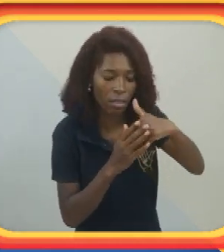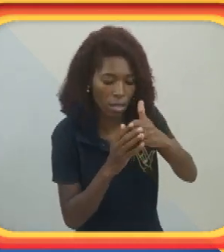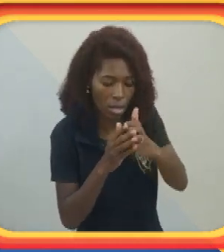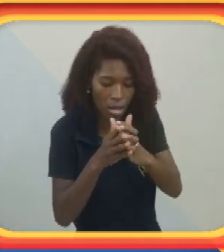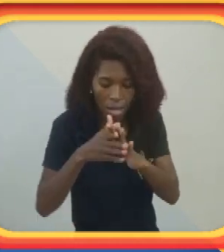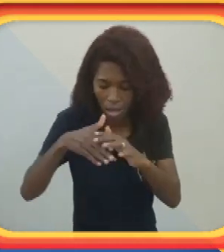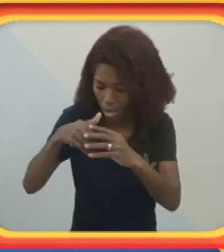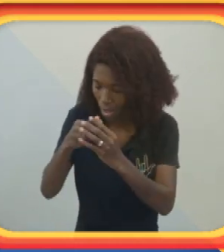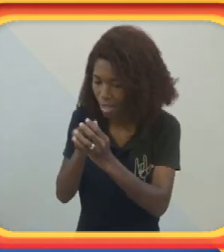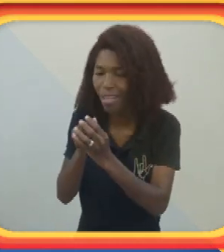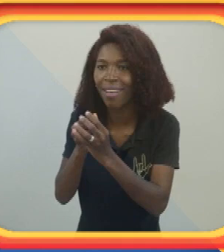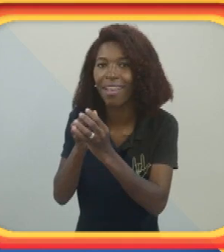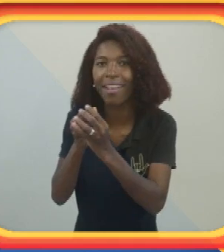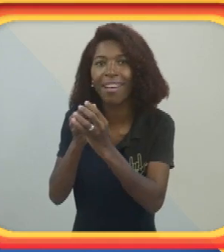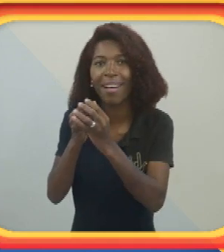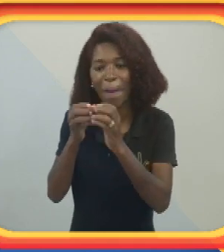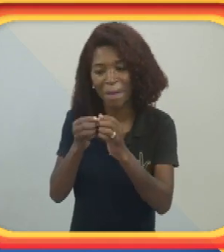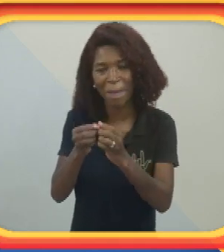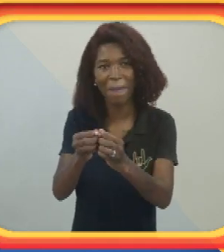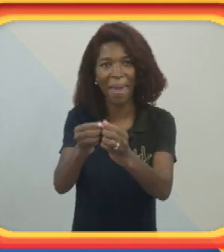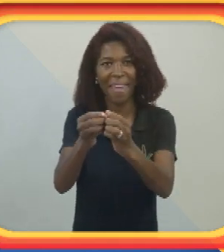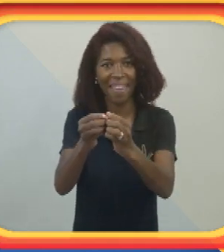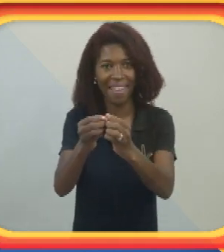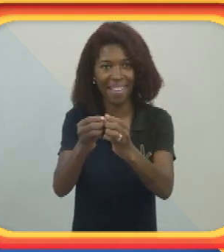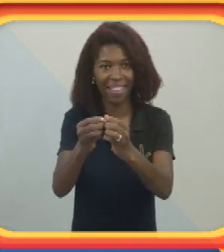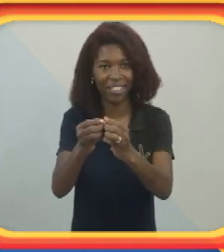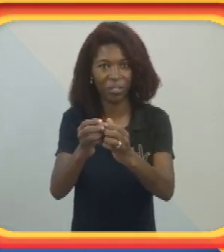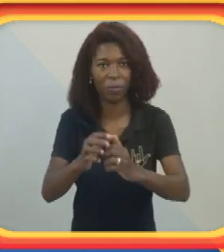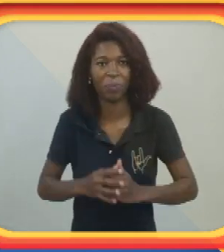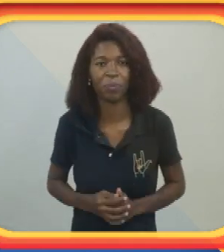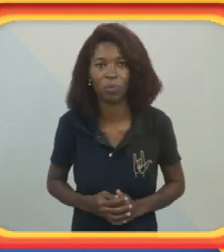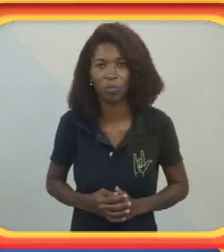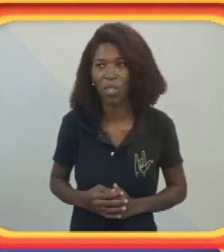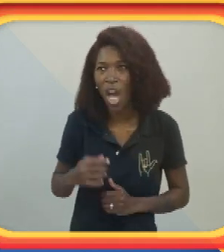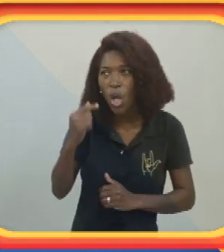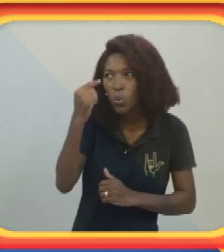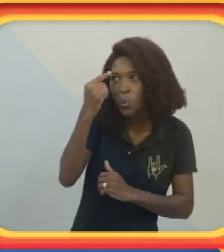lieve che mi